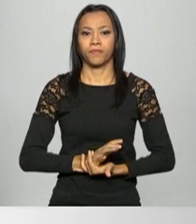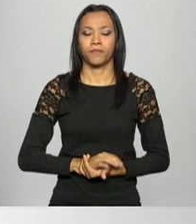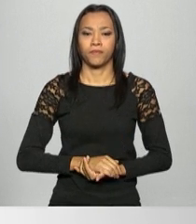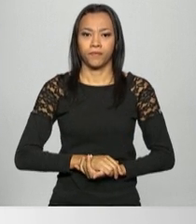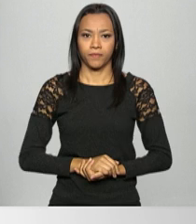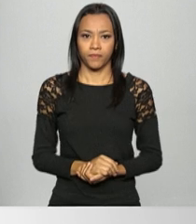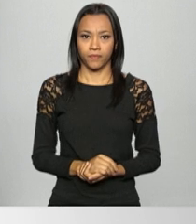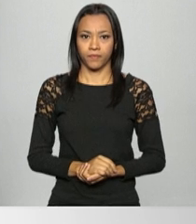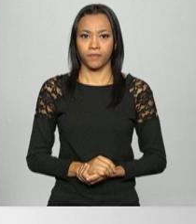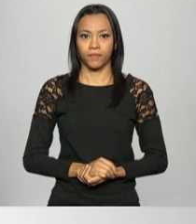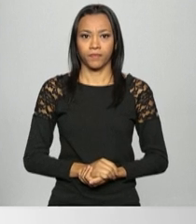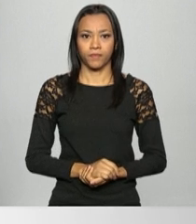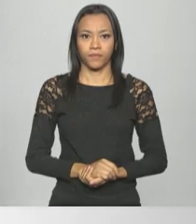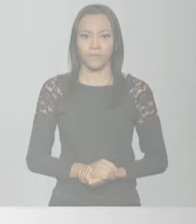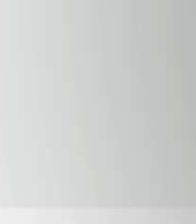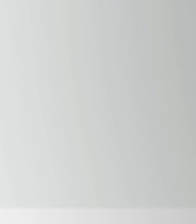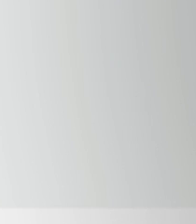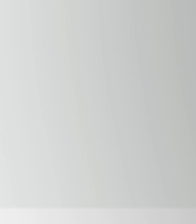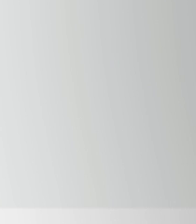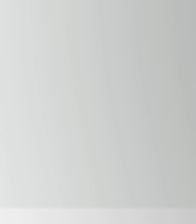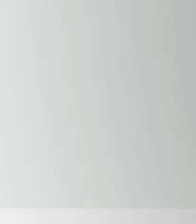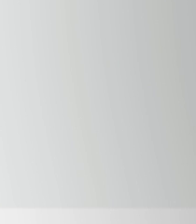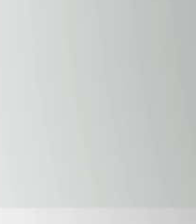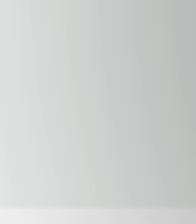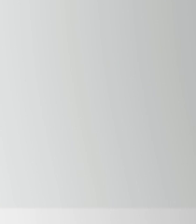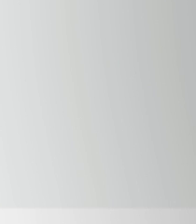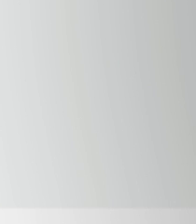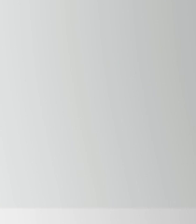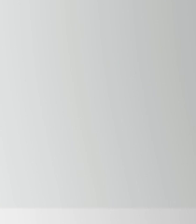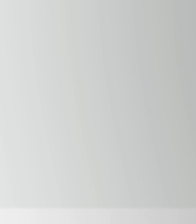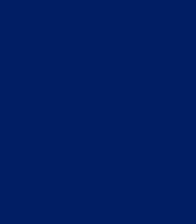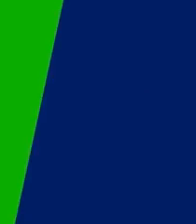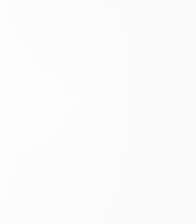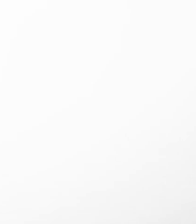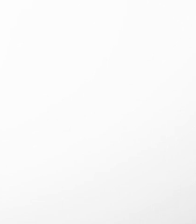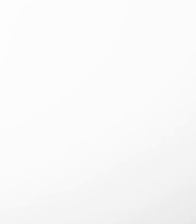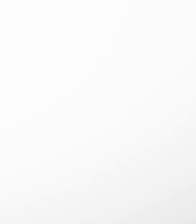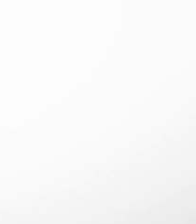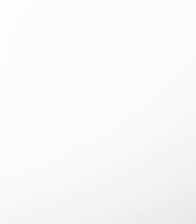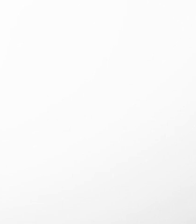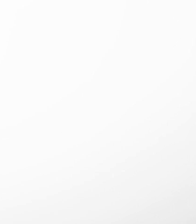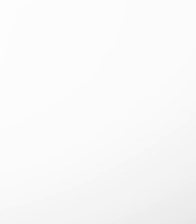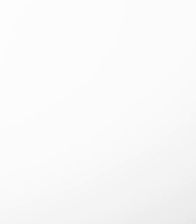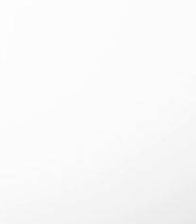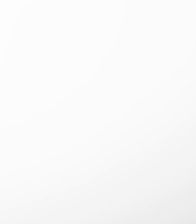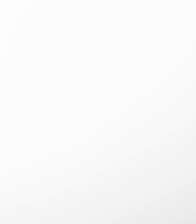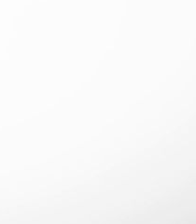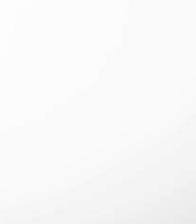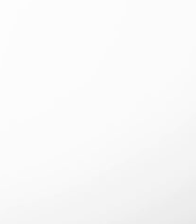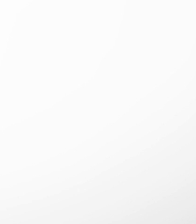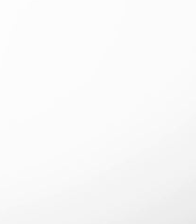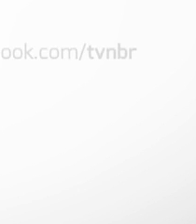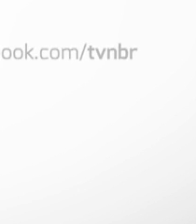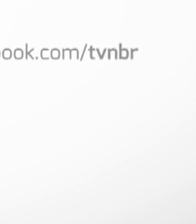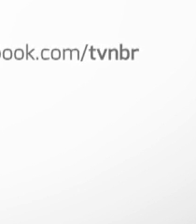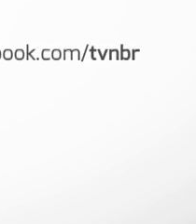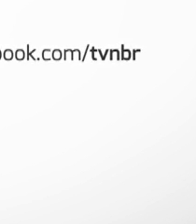www.premiovivaleitura.org.br. We'll be right back.